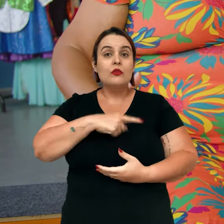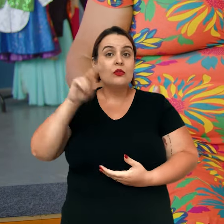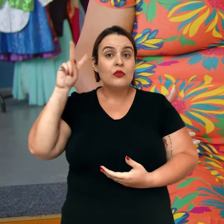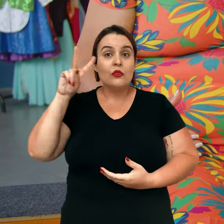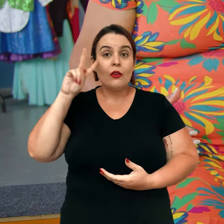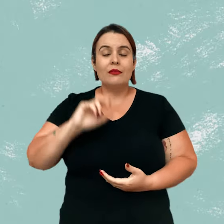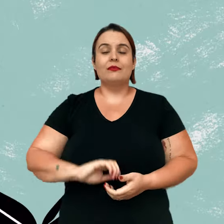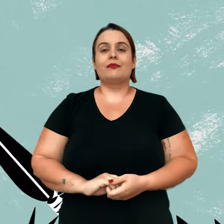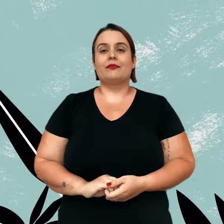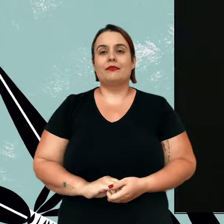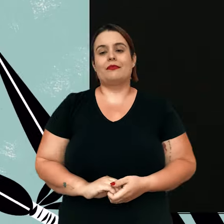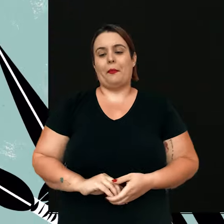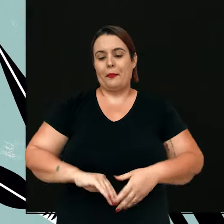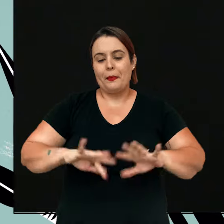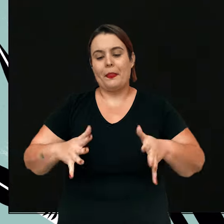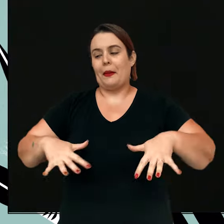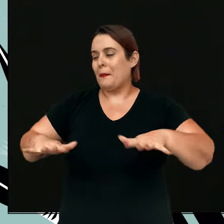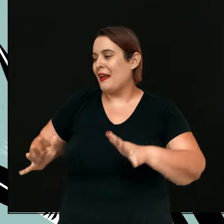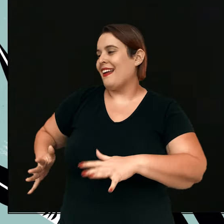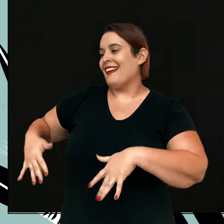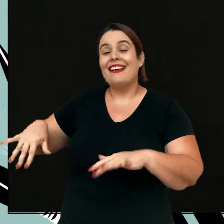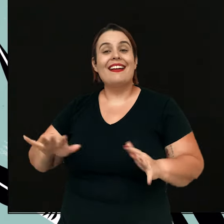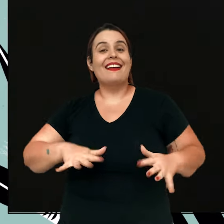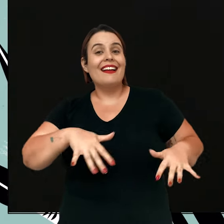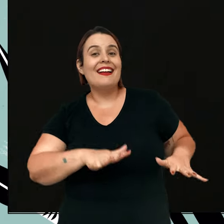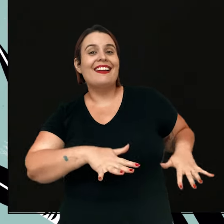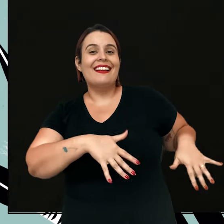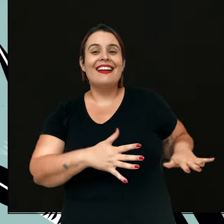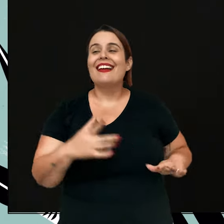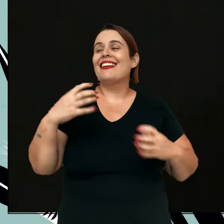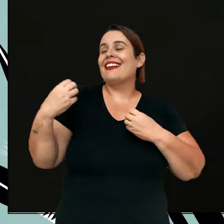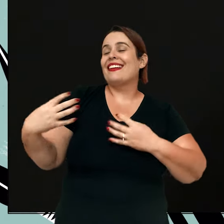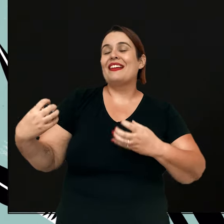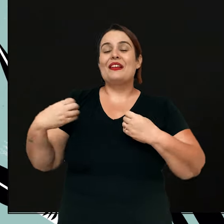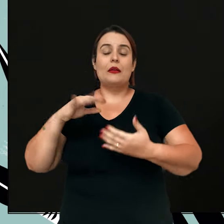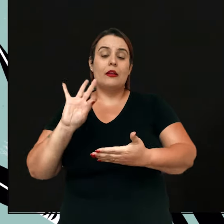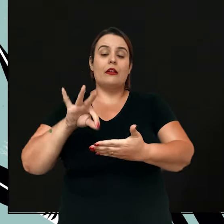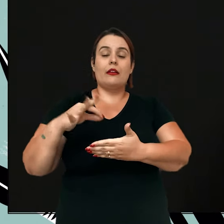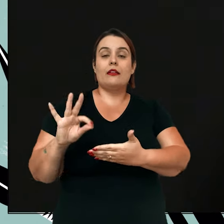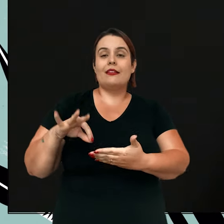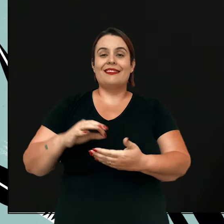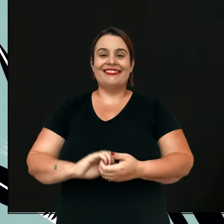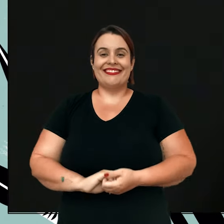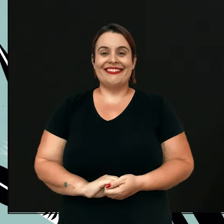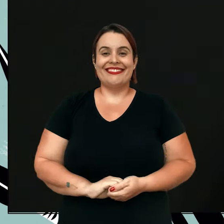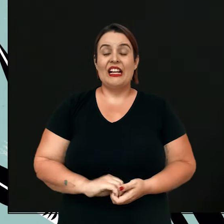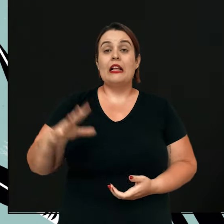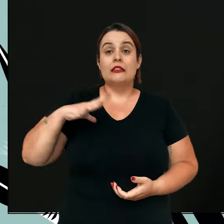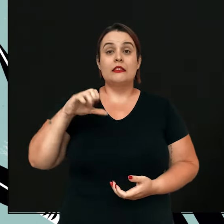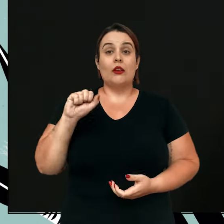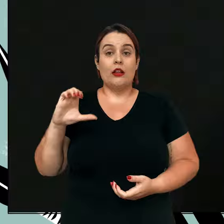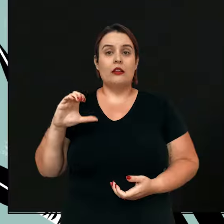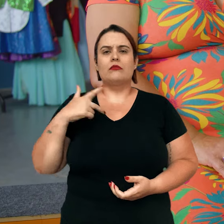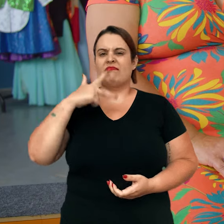da nossa história. Baiana, minha baiana, o baiana, que me ensinou a cantar. A cidade de São Caetano em si, eu entendo que